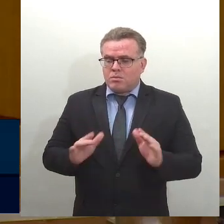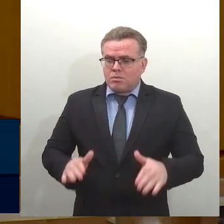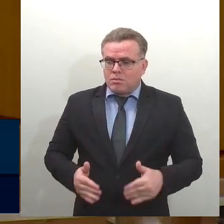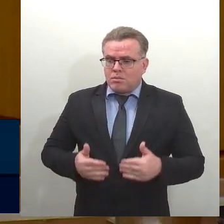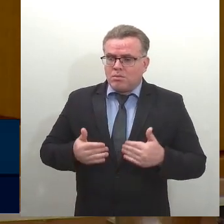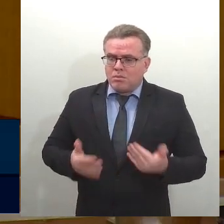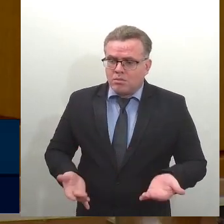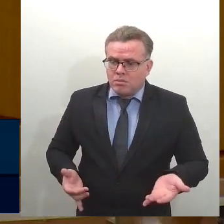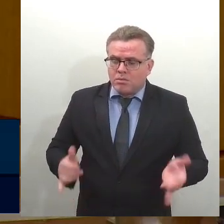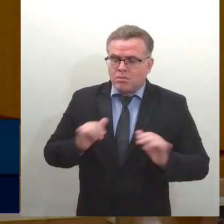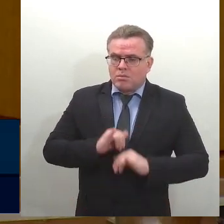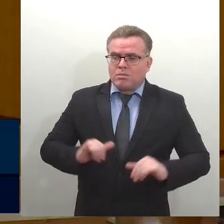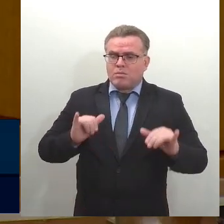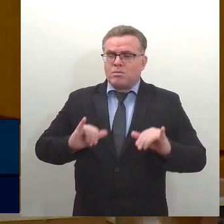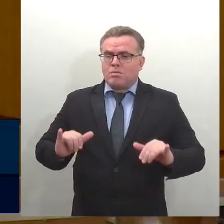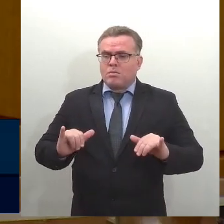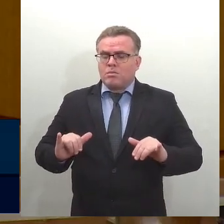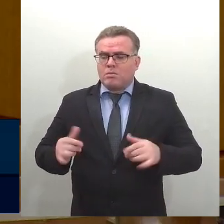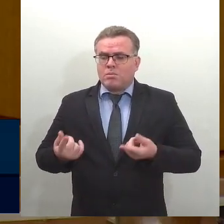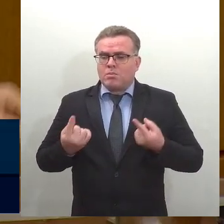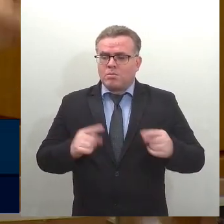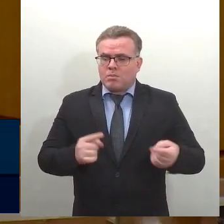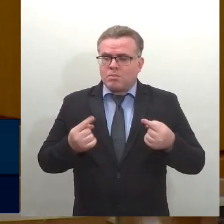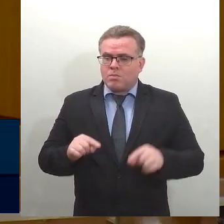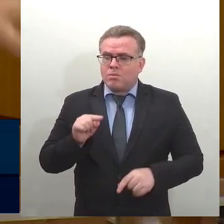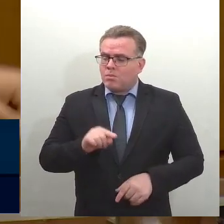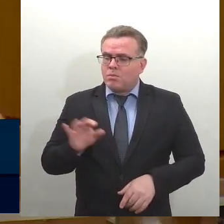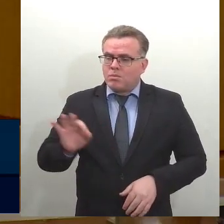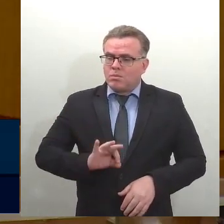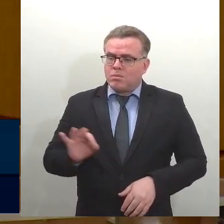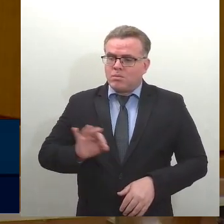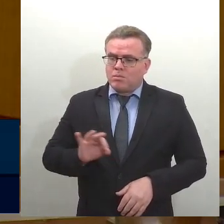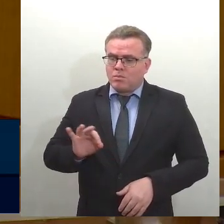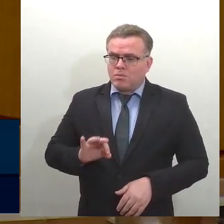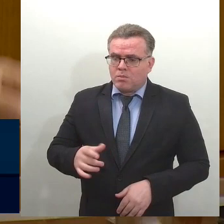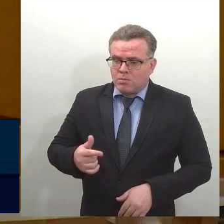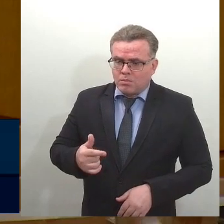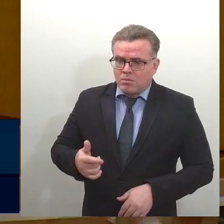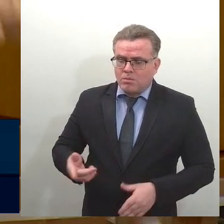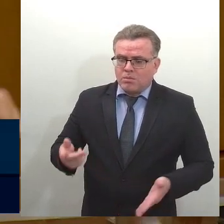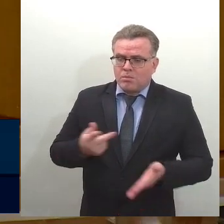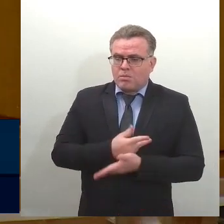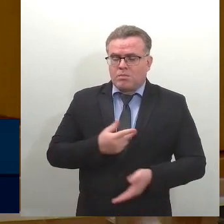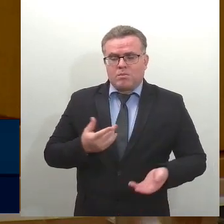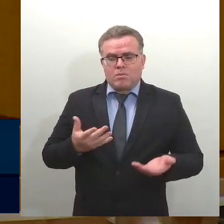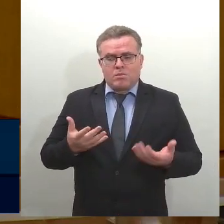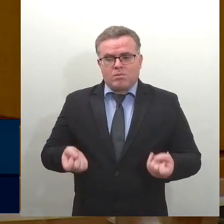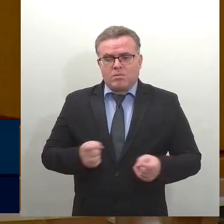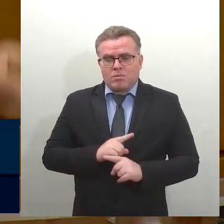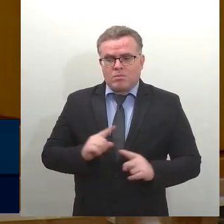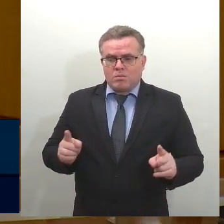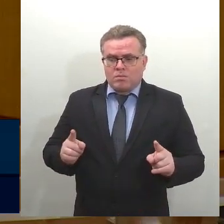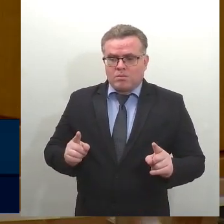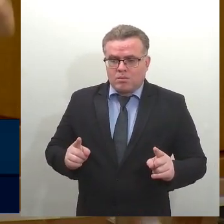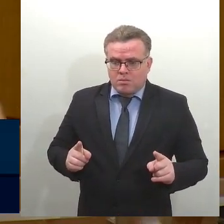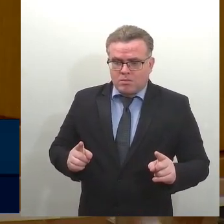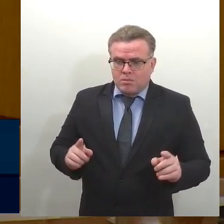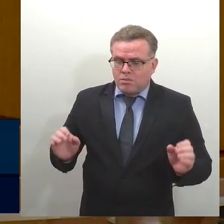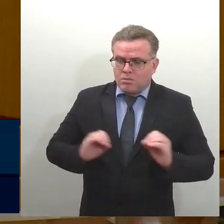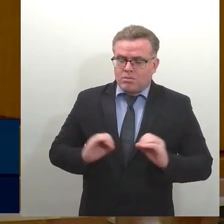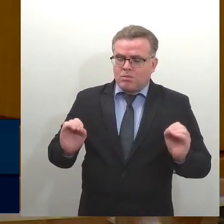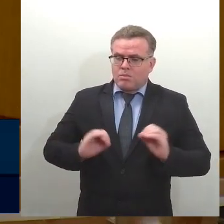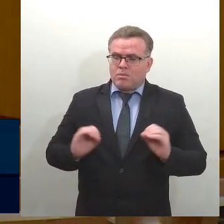à cidade de Itabaiana, Rivadavia, ela será passada impune. Nenhuma campanha de difamação